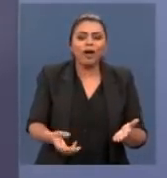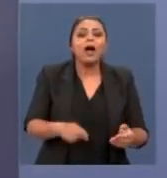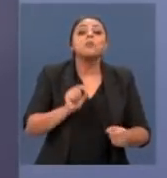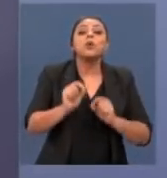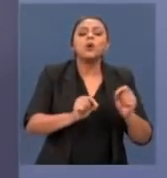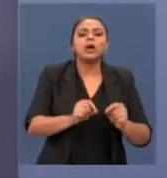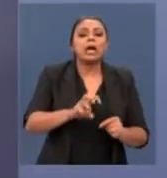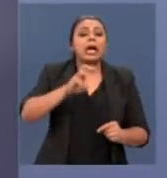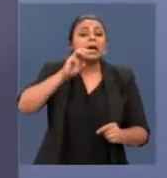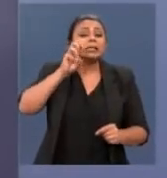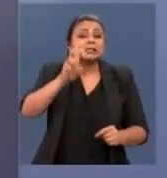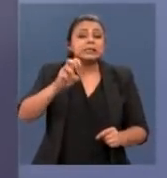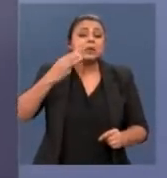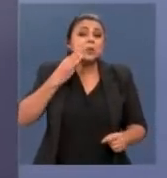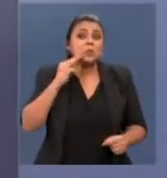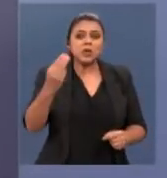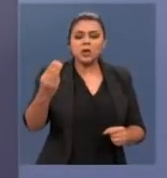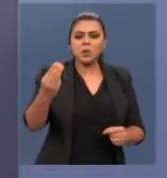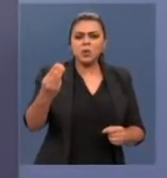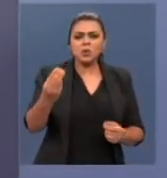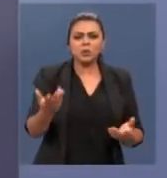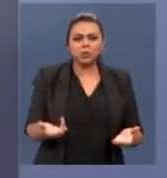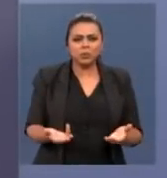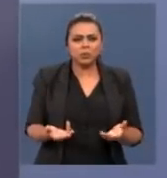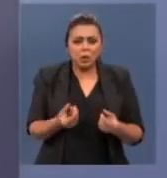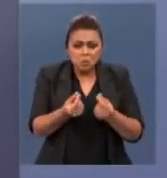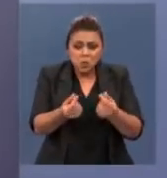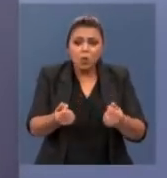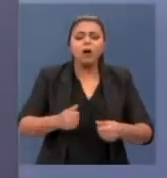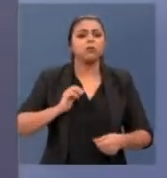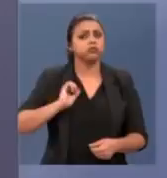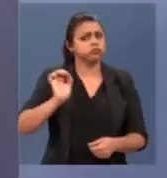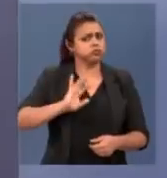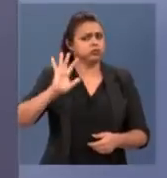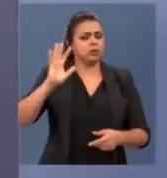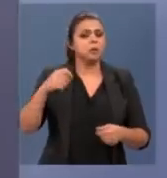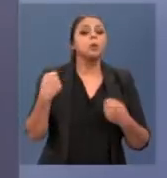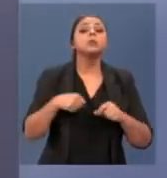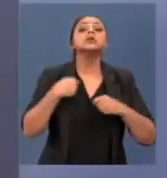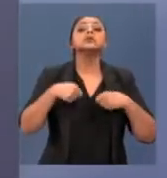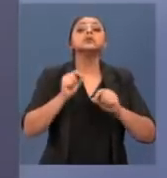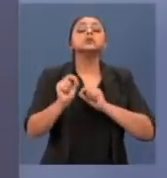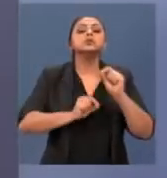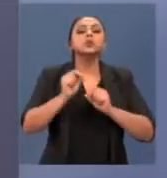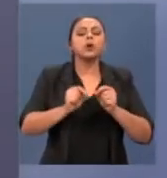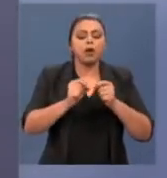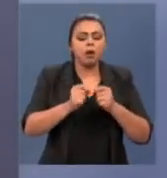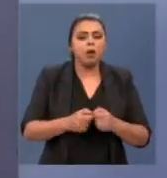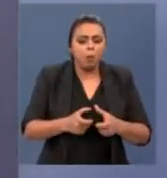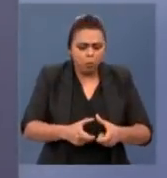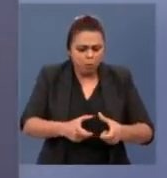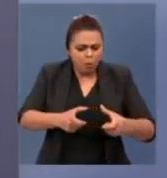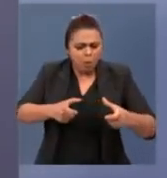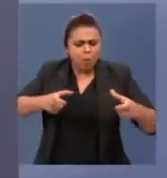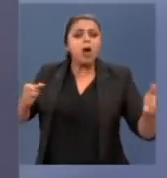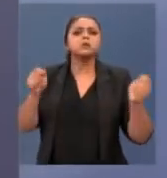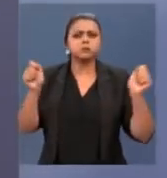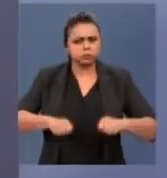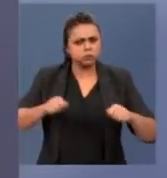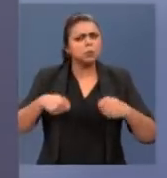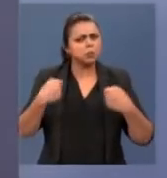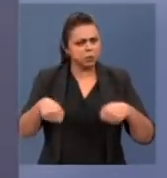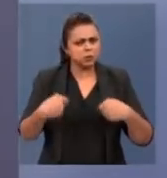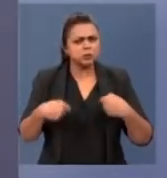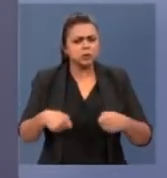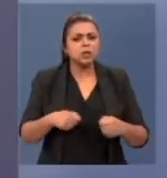seiscentos e oitenta então isso aí é tranqüilo de você fazer mas temos que ampliar a rede sim mas também ampliar essas redes que